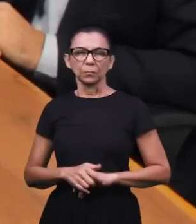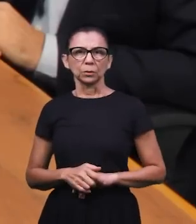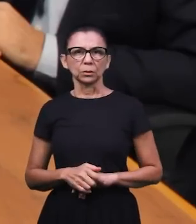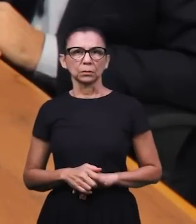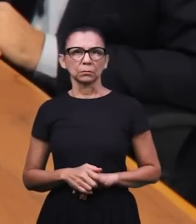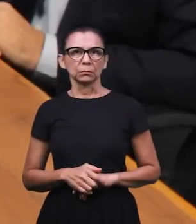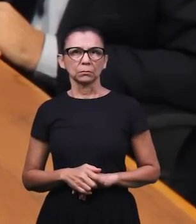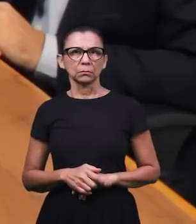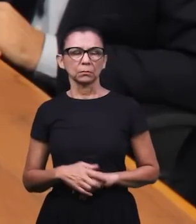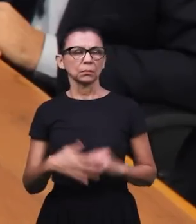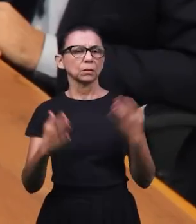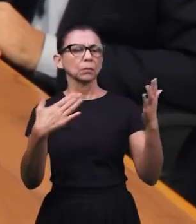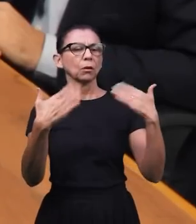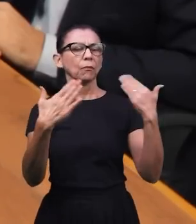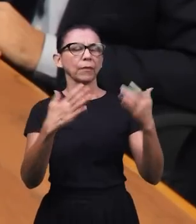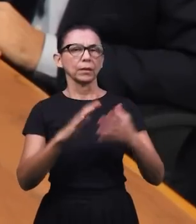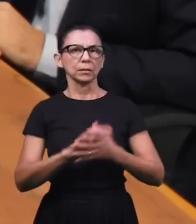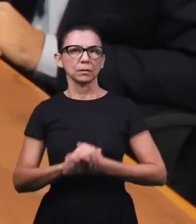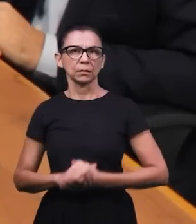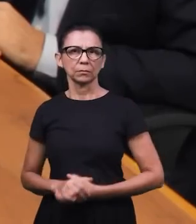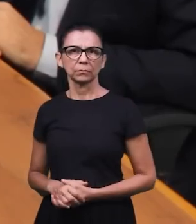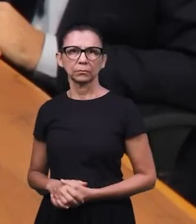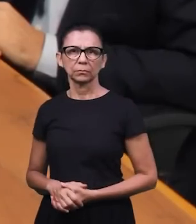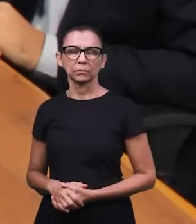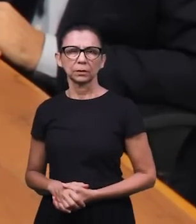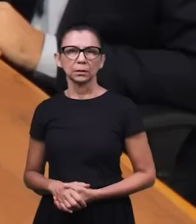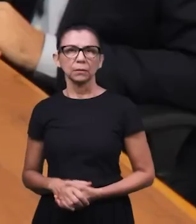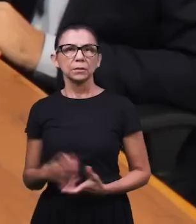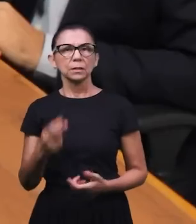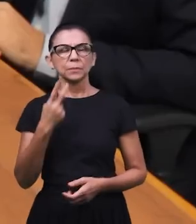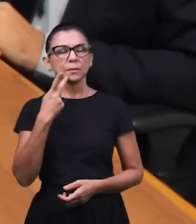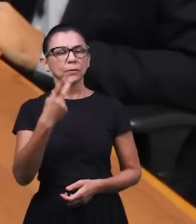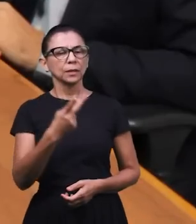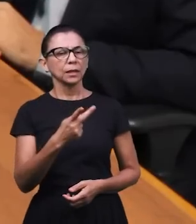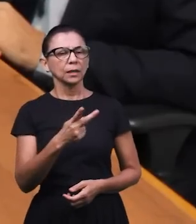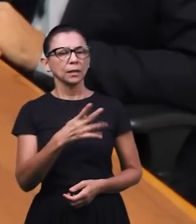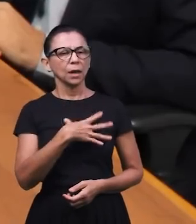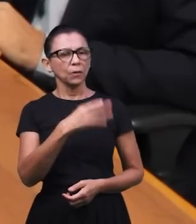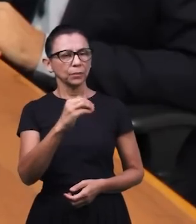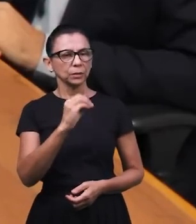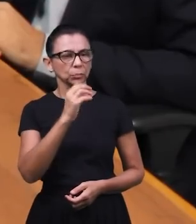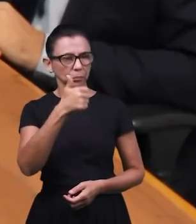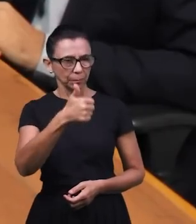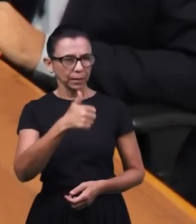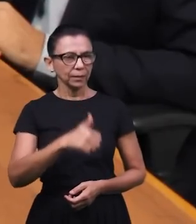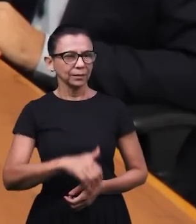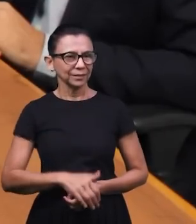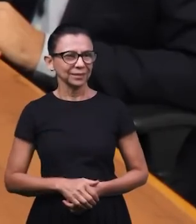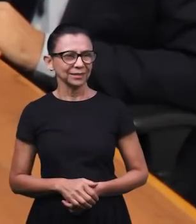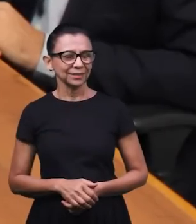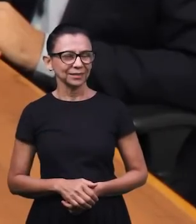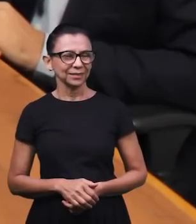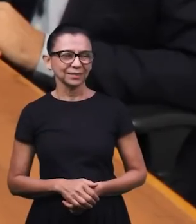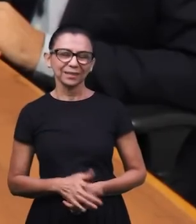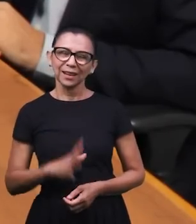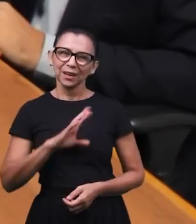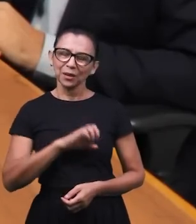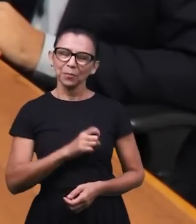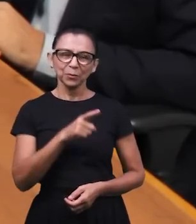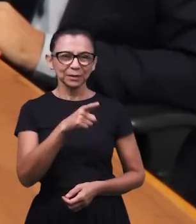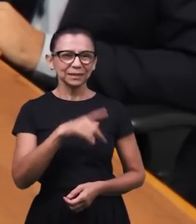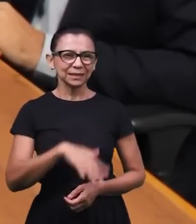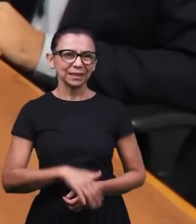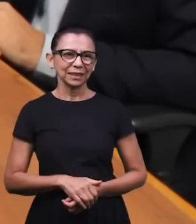que você está, meu filho? Tudo bem com você? Você sabe que eu te amo? Como é que está só? Às vezes, o filho não tem